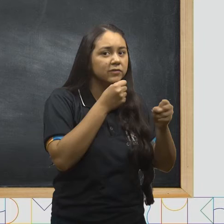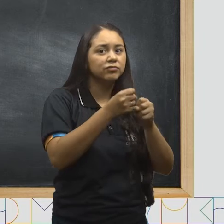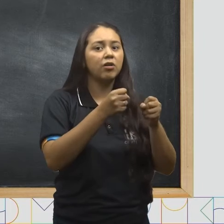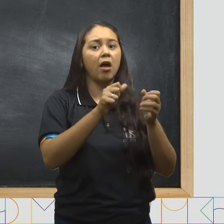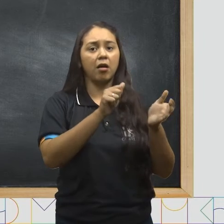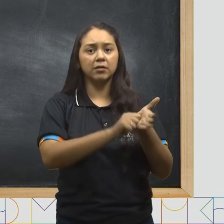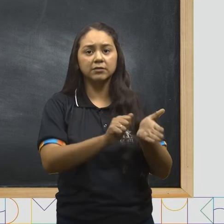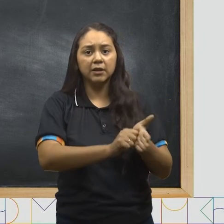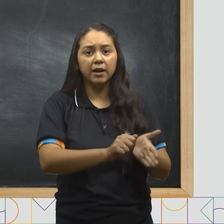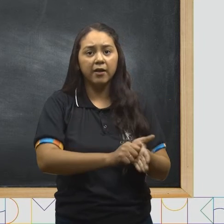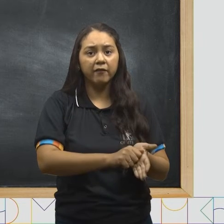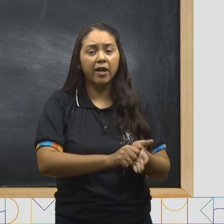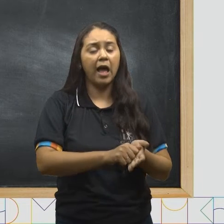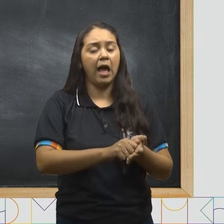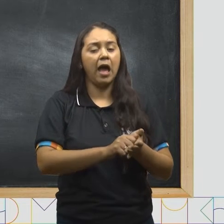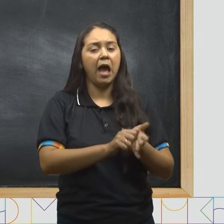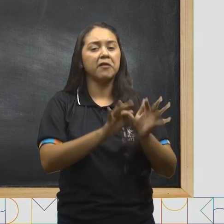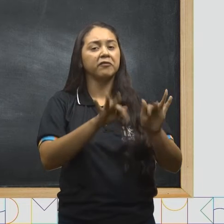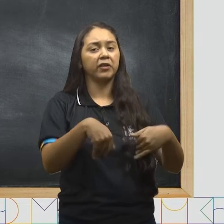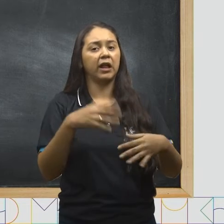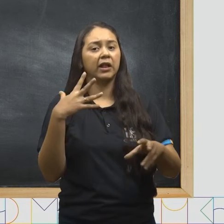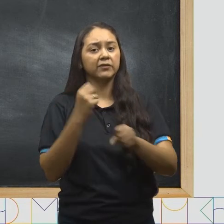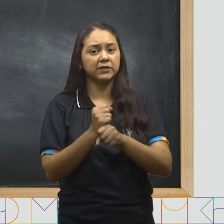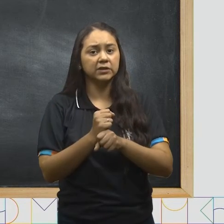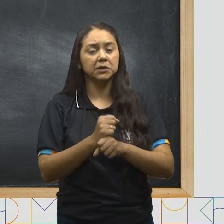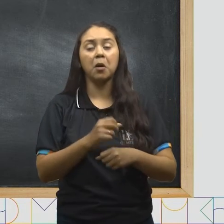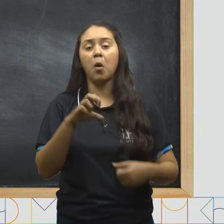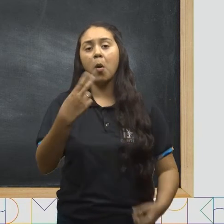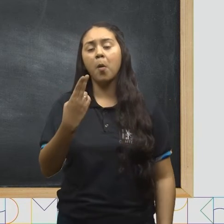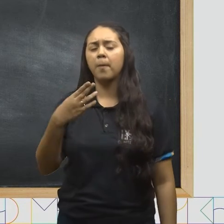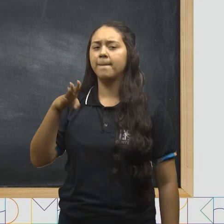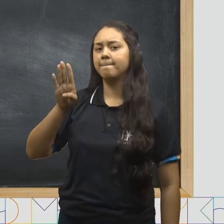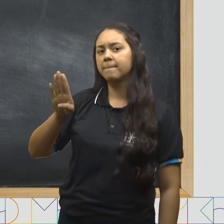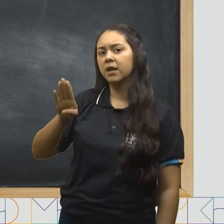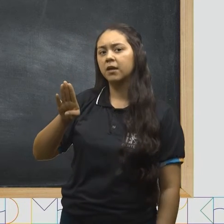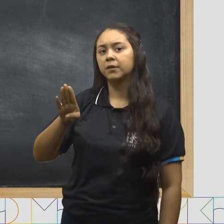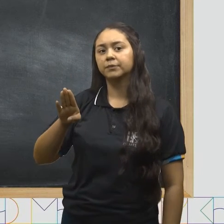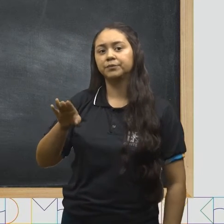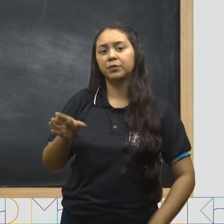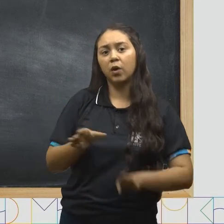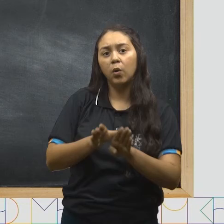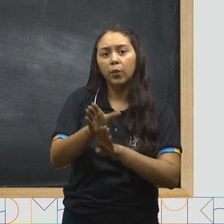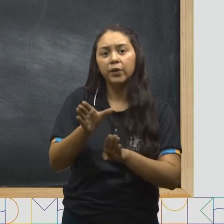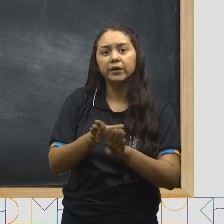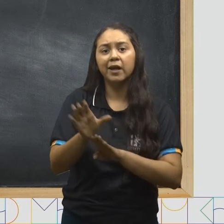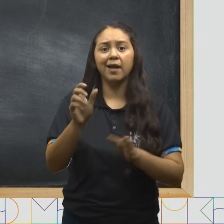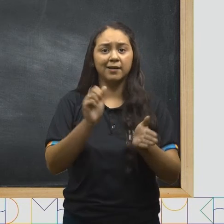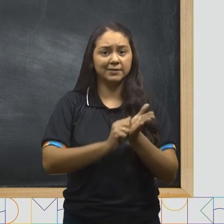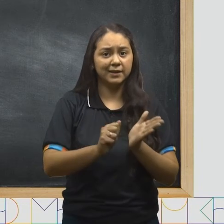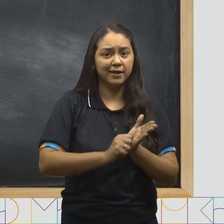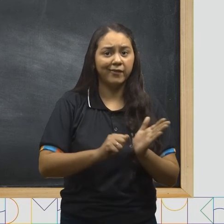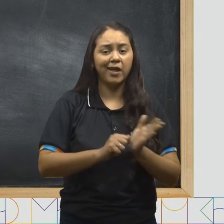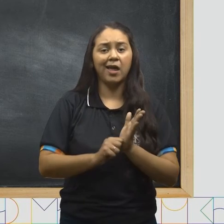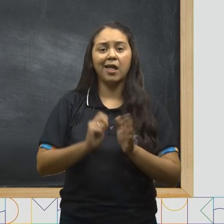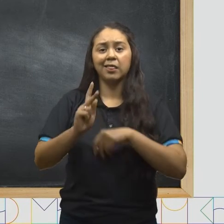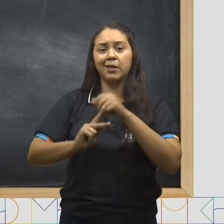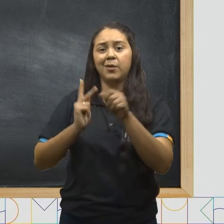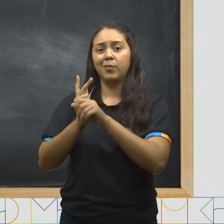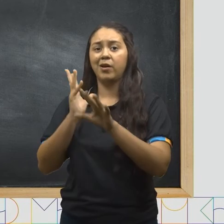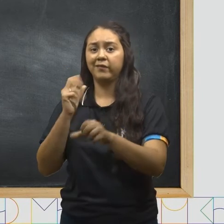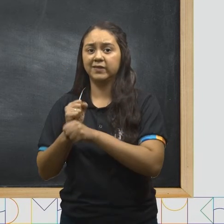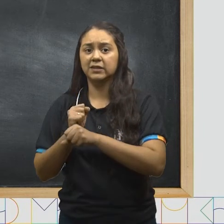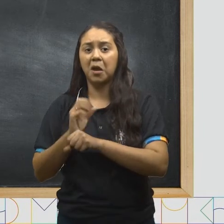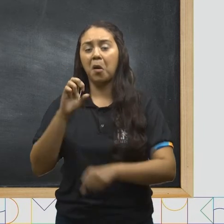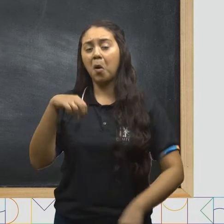entrevistar, escrever e depois revisar. Letra B. Orientar, escrever e